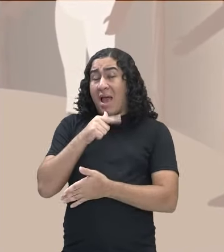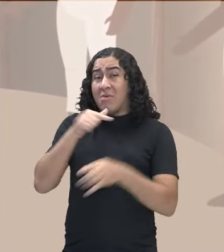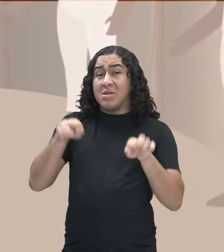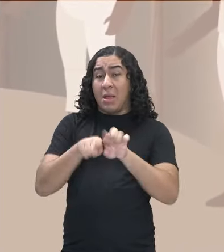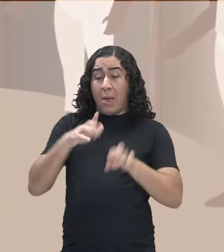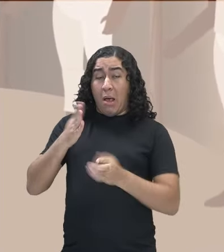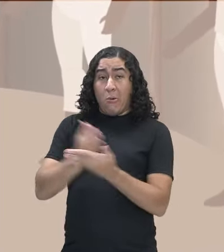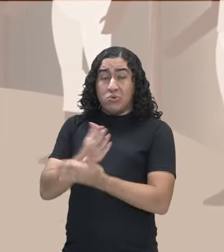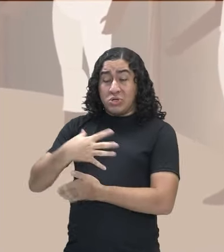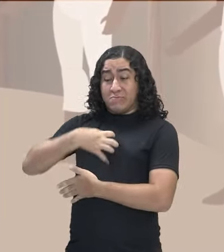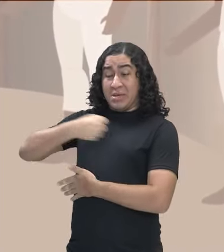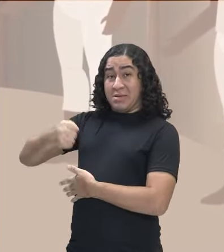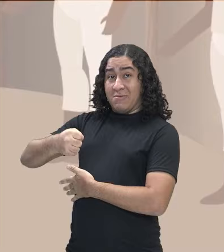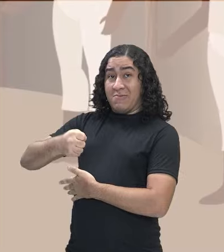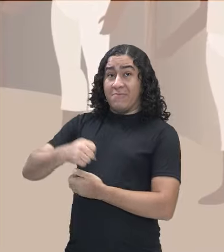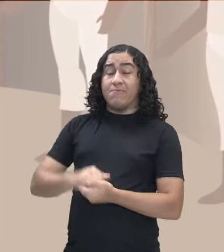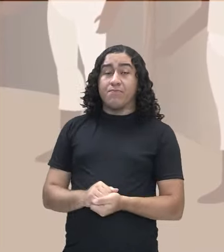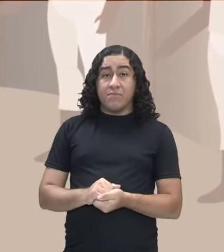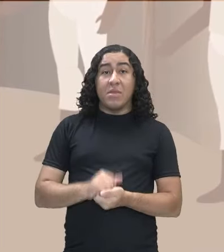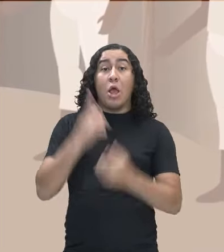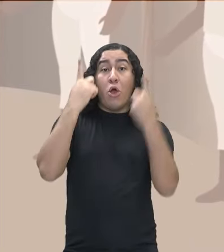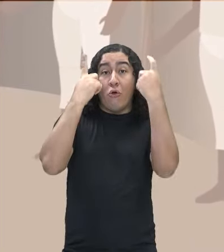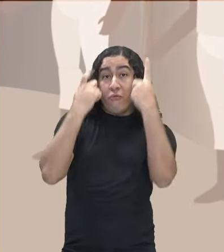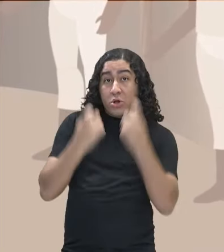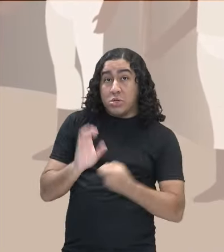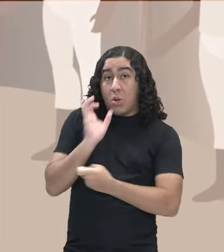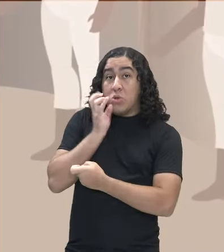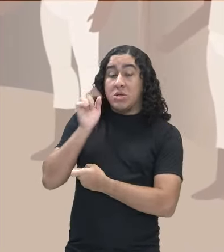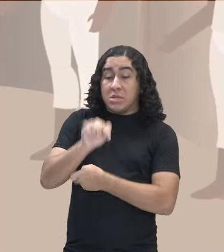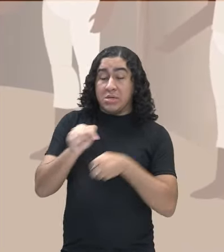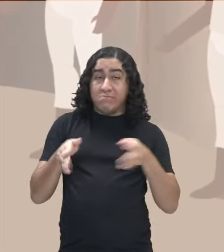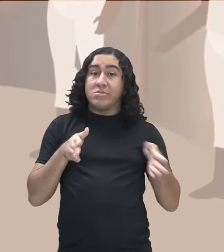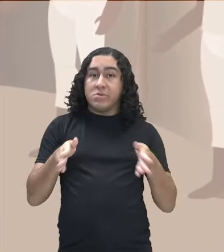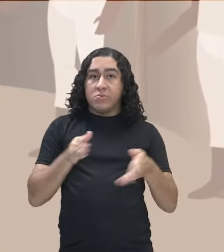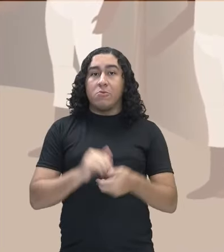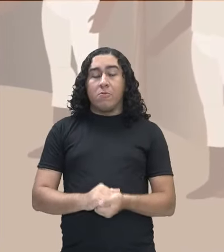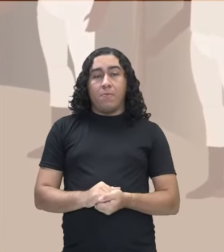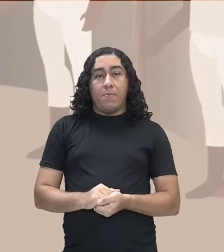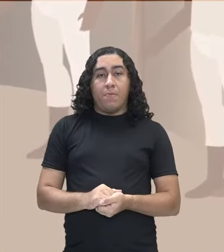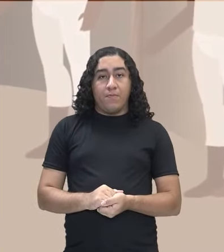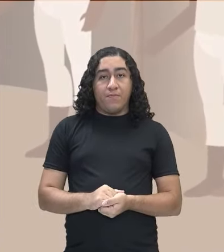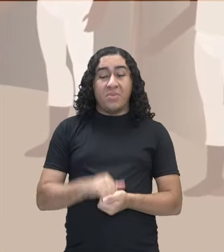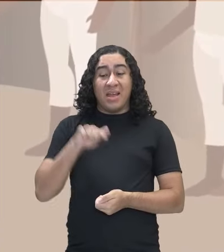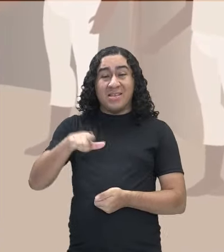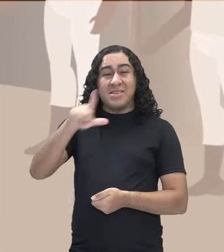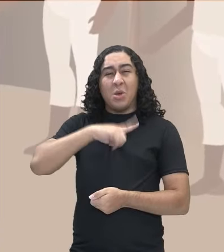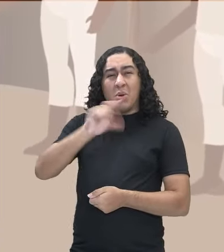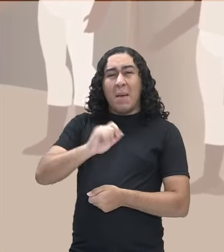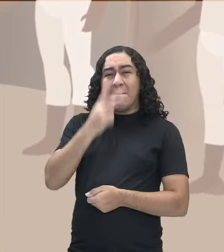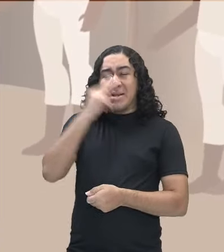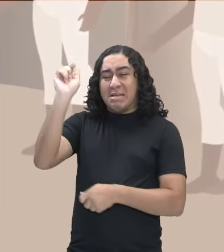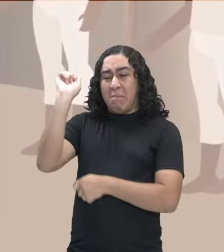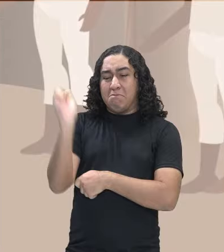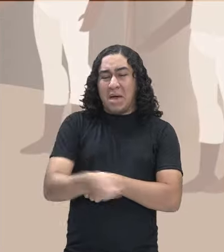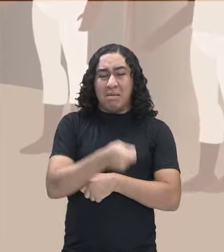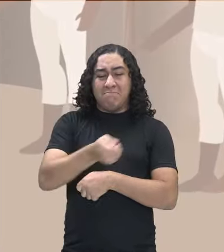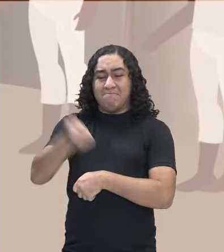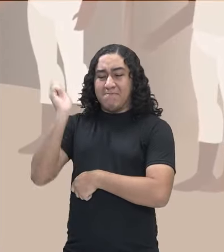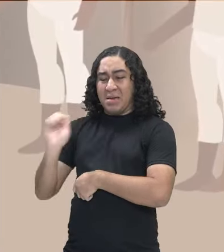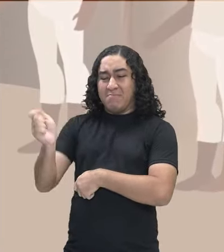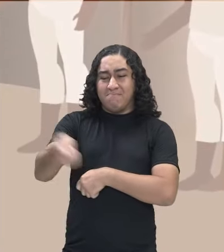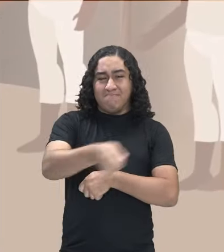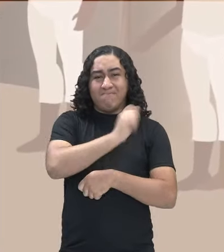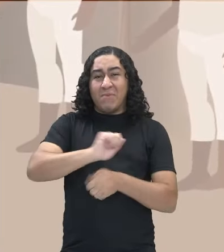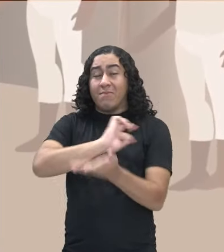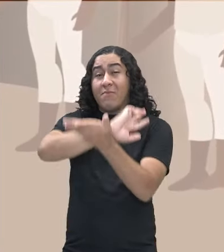suicídio a violência era constante durante a viagem os africanos eram açoitados humilhados e obrigados